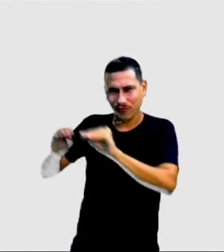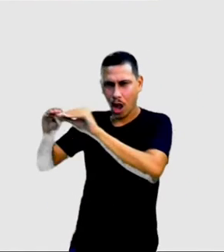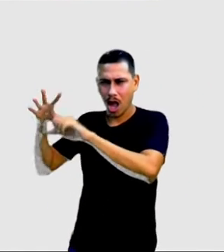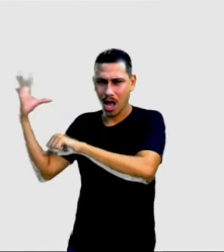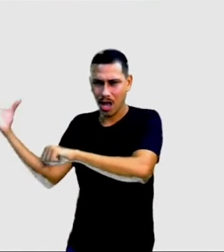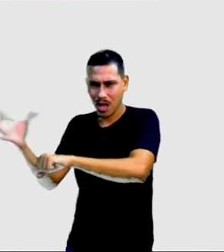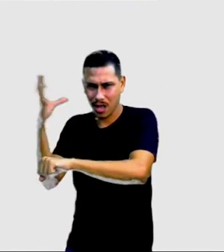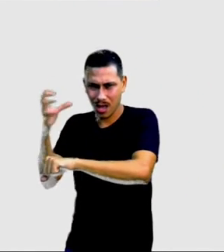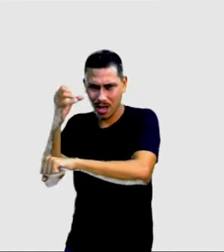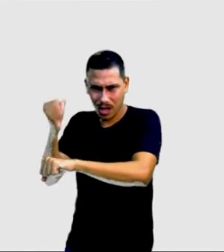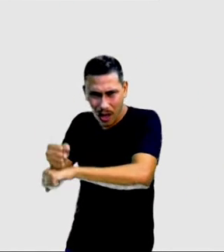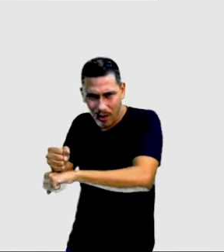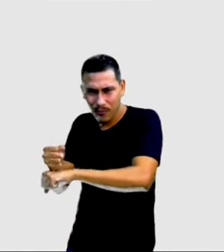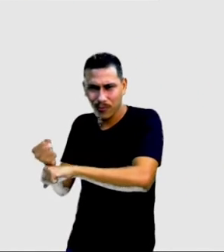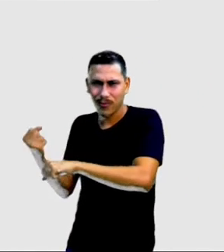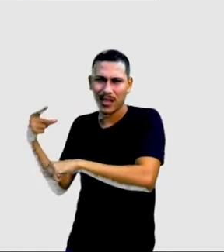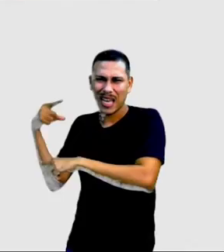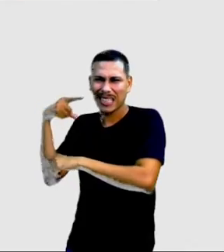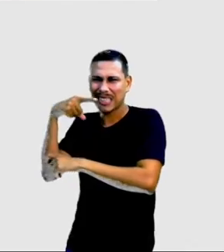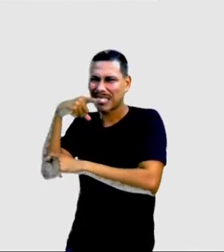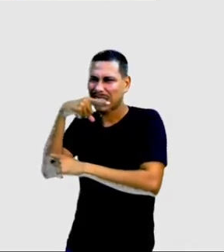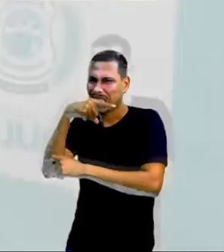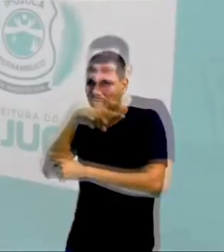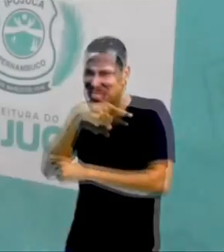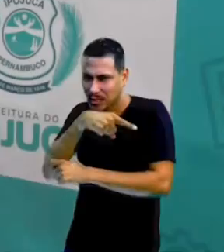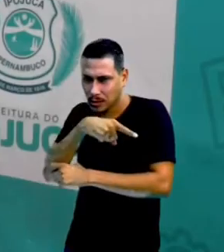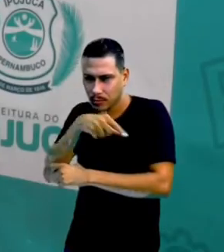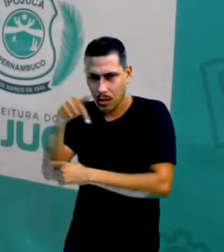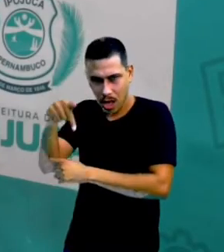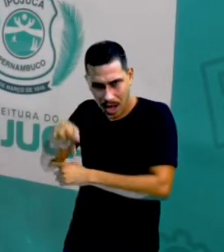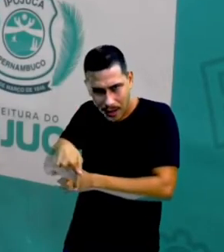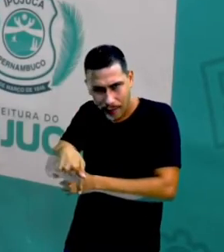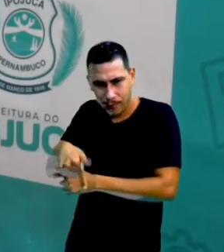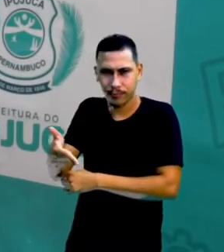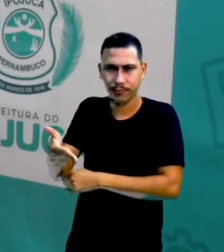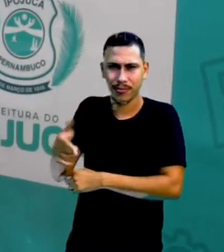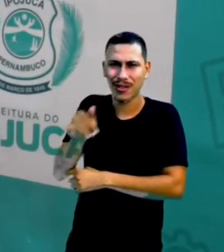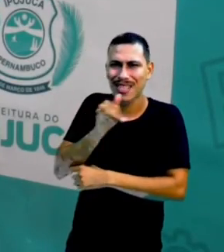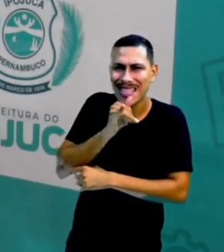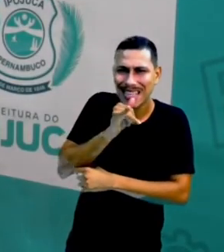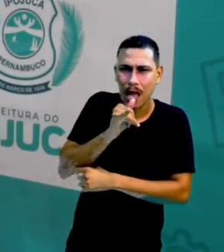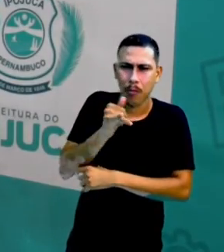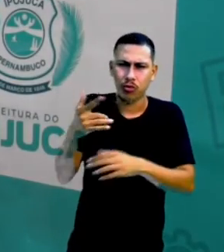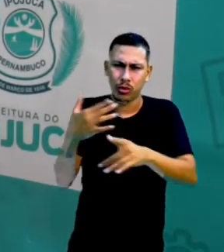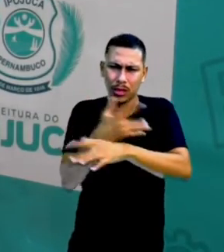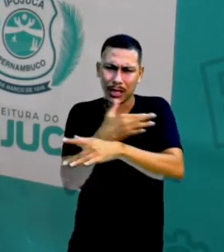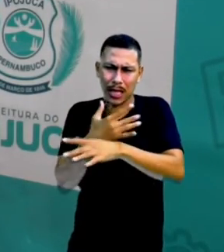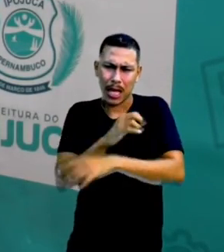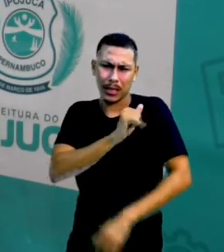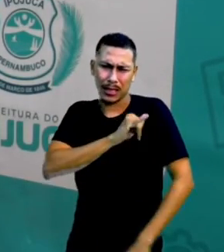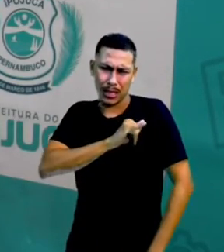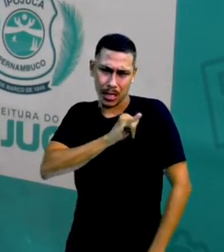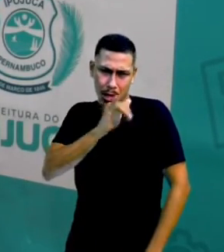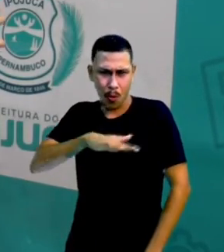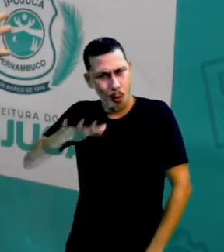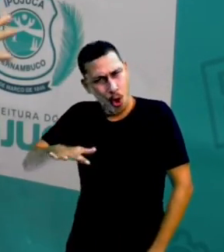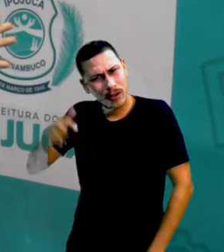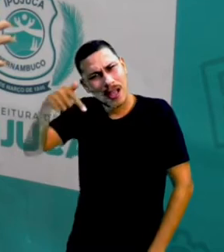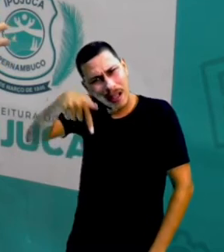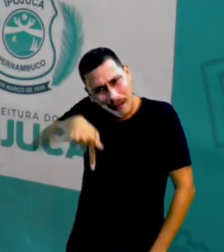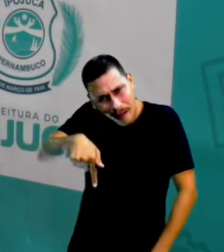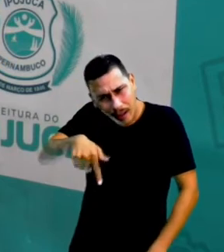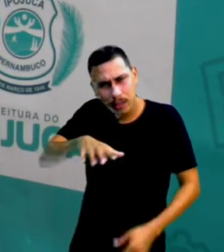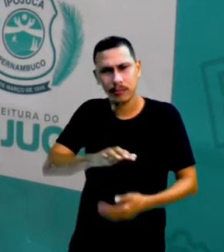de cana-de-açúcar do Nordeste. Aqui na nossa Ipojuca a gente tem essa realidade bem forte. Lá o Porto